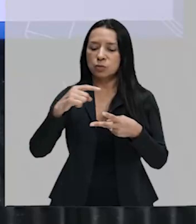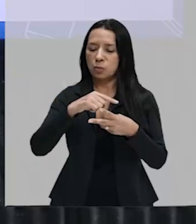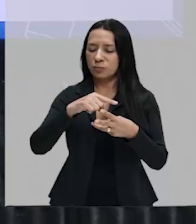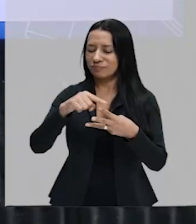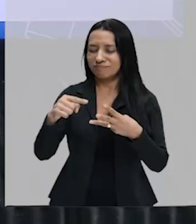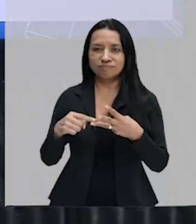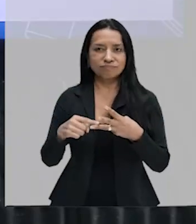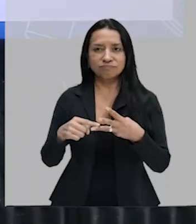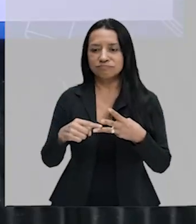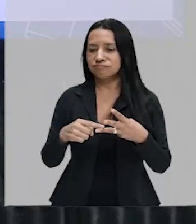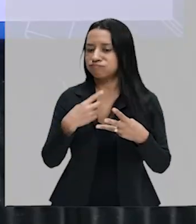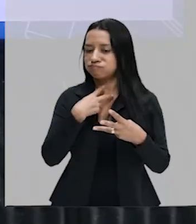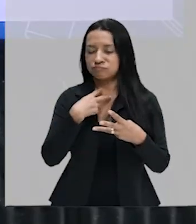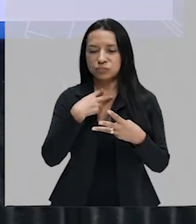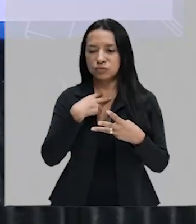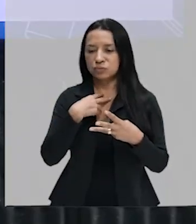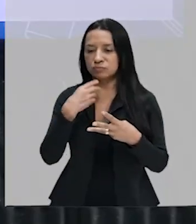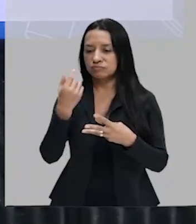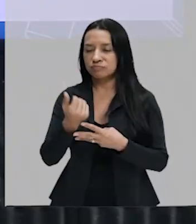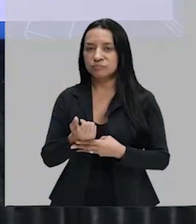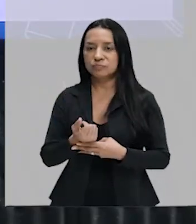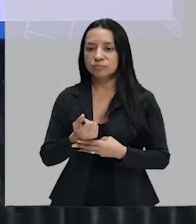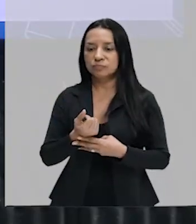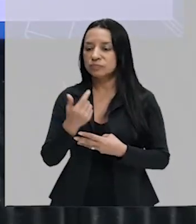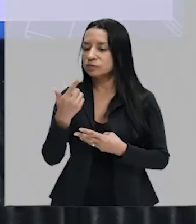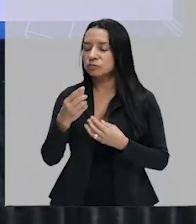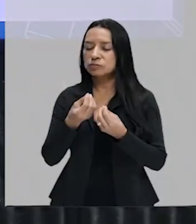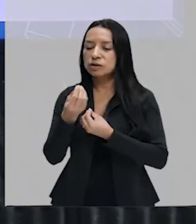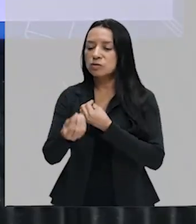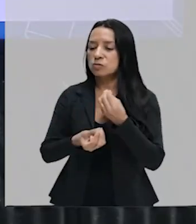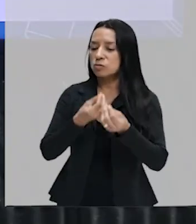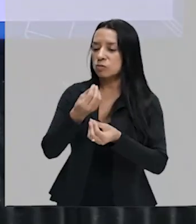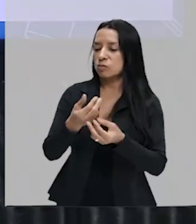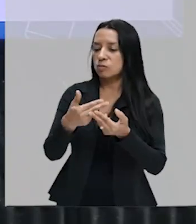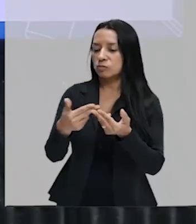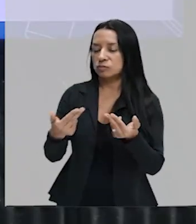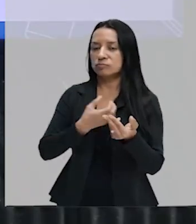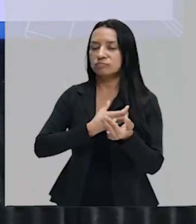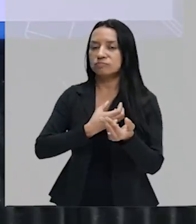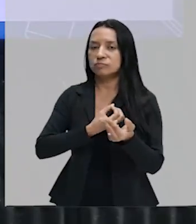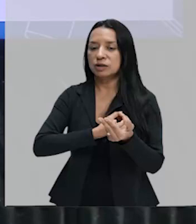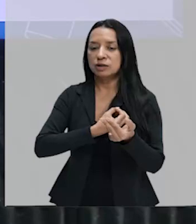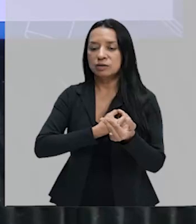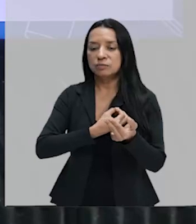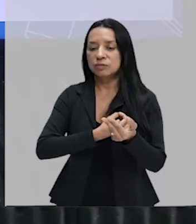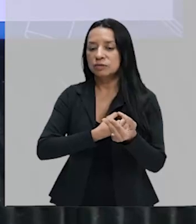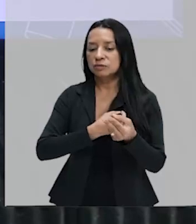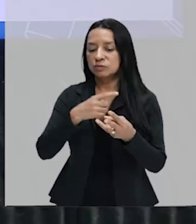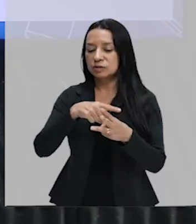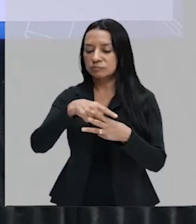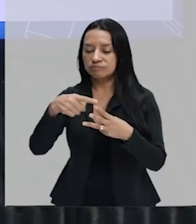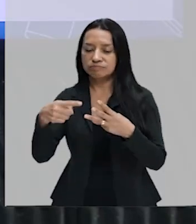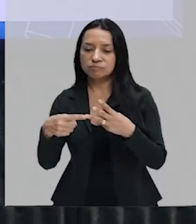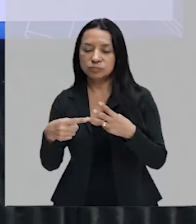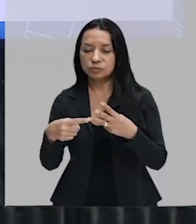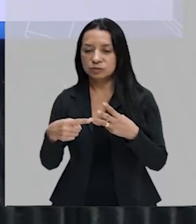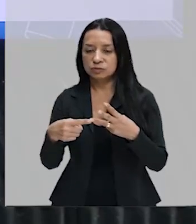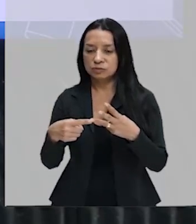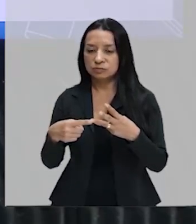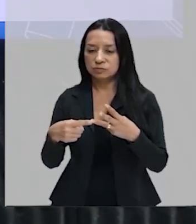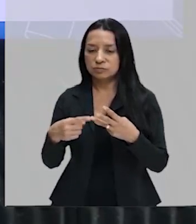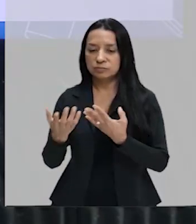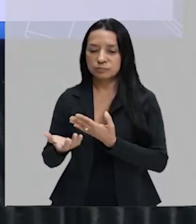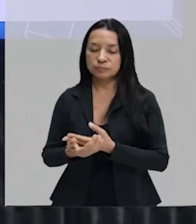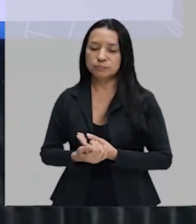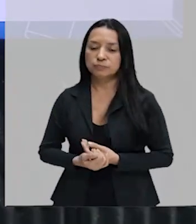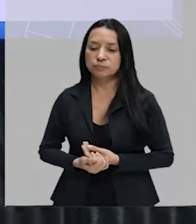não dá. Então, não existe número, né, elemento, no caso aqui, que satisfaça a essa condição.